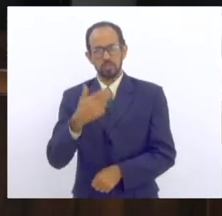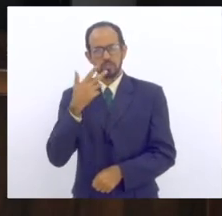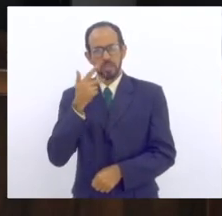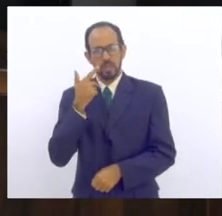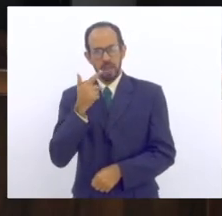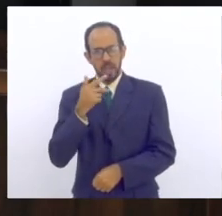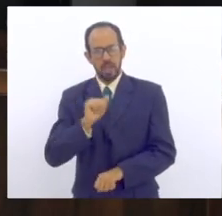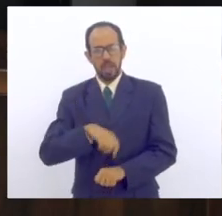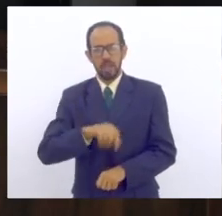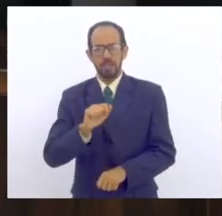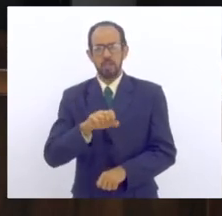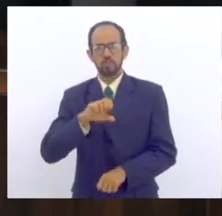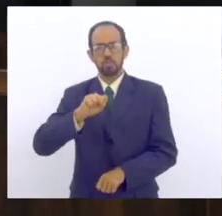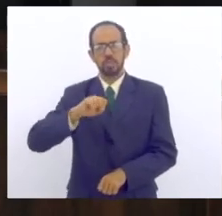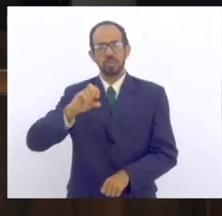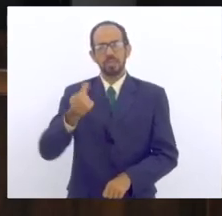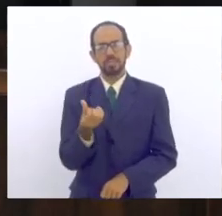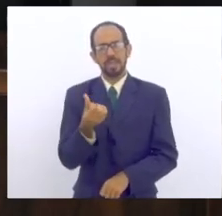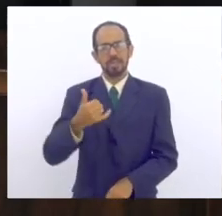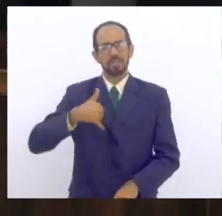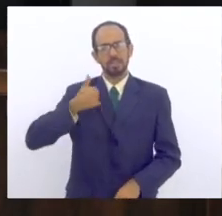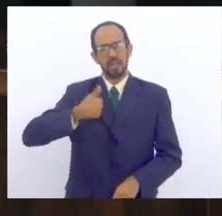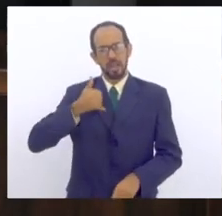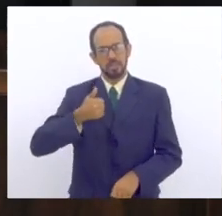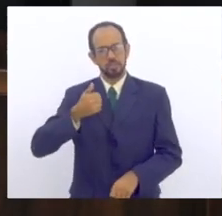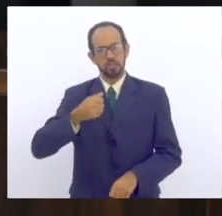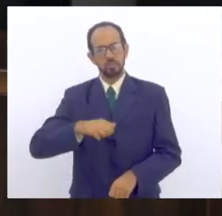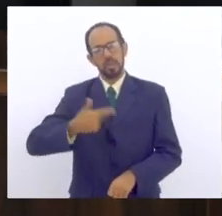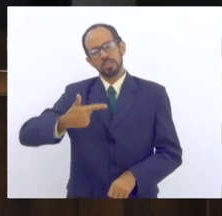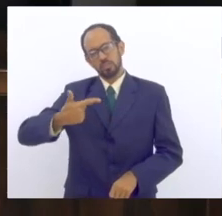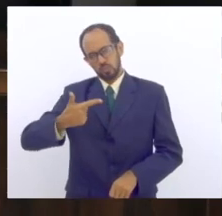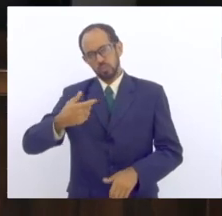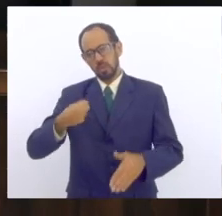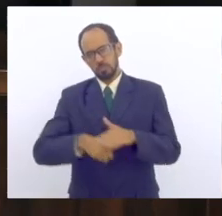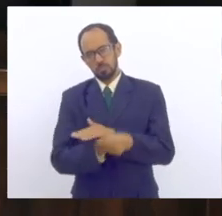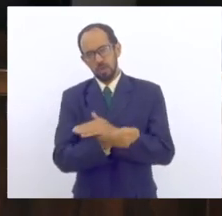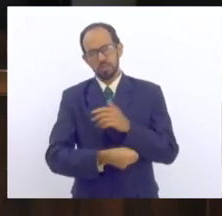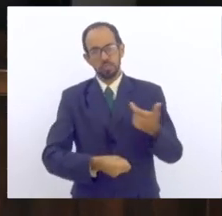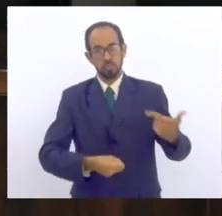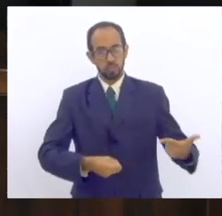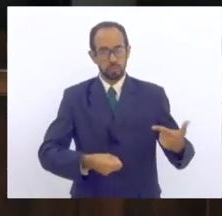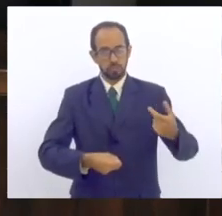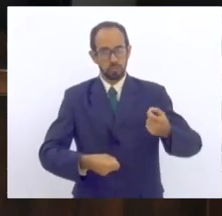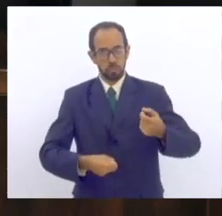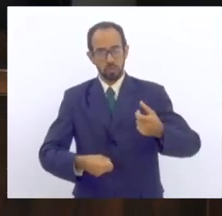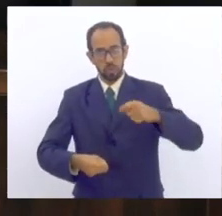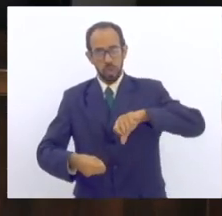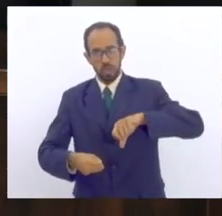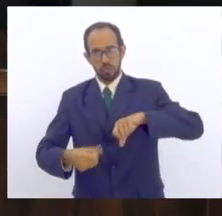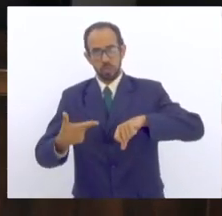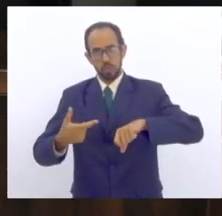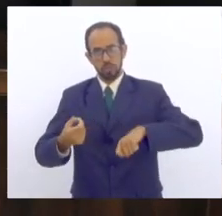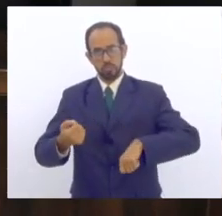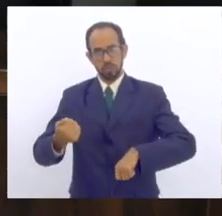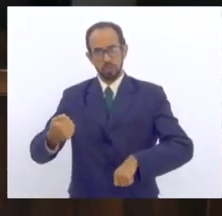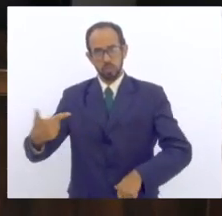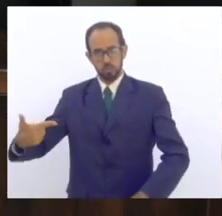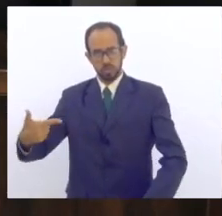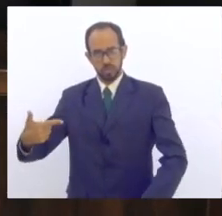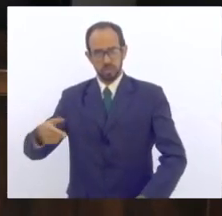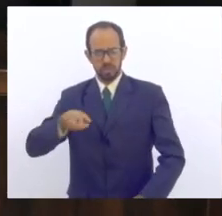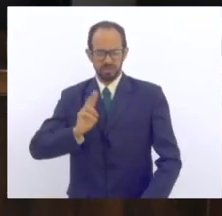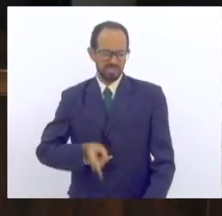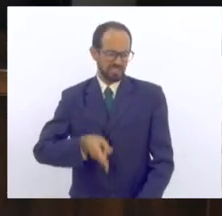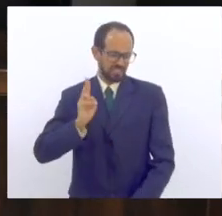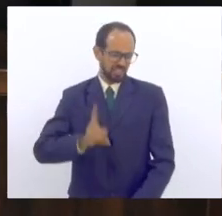comandou a cidade pela segunda vez na eleição para o mandato 2009 2012 sempre com